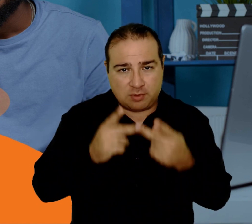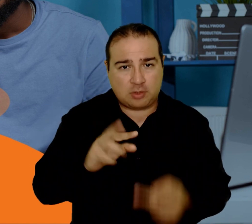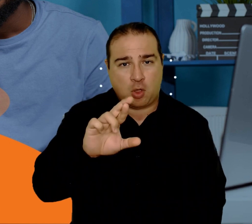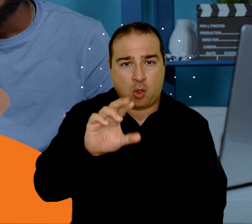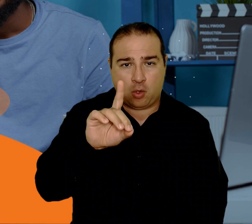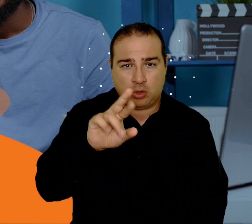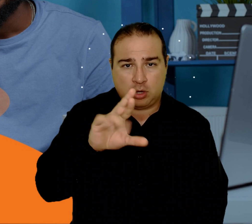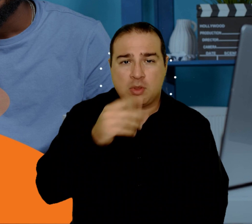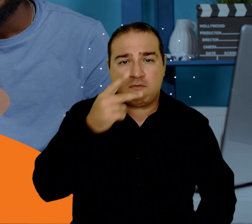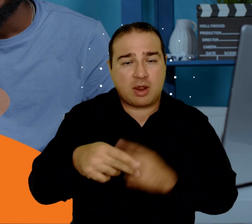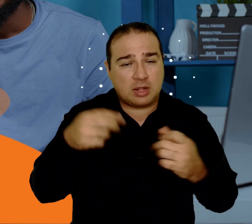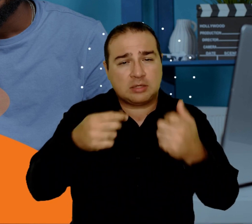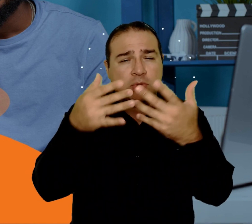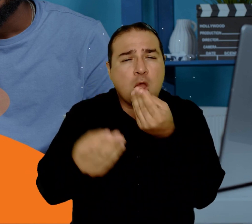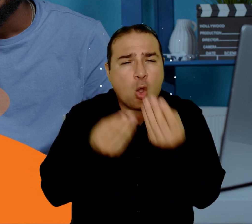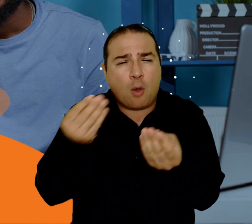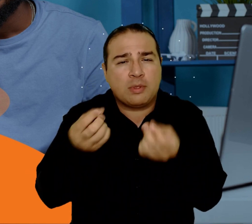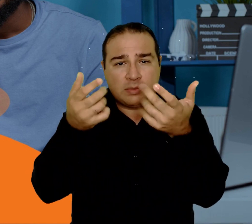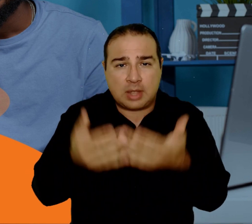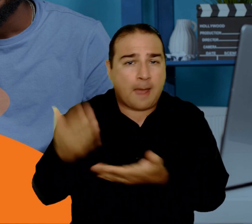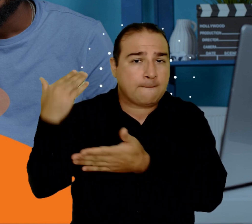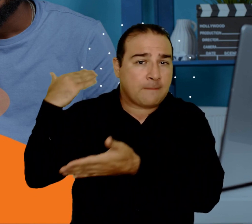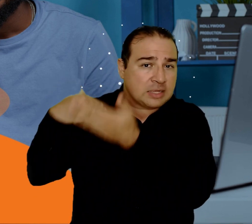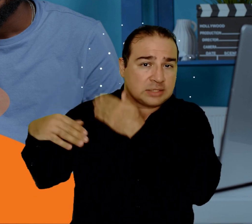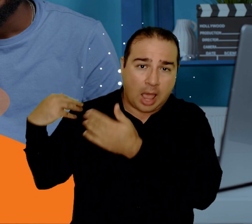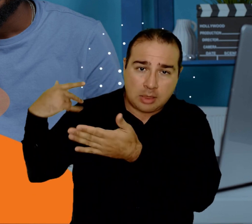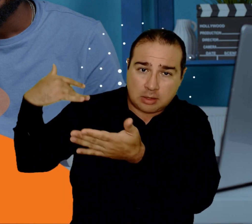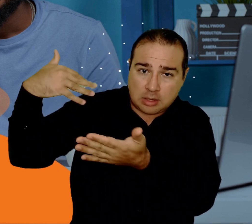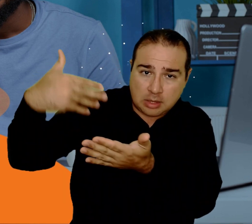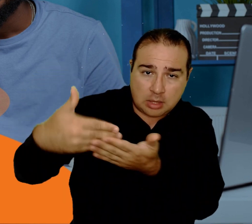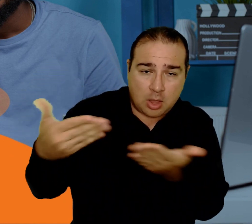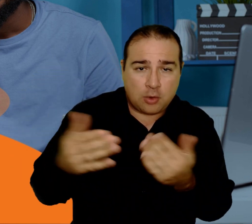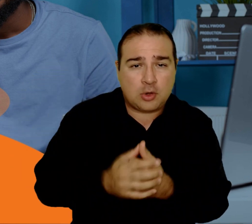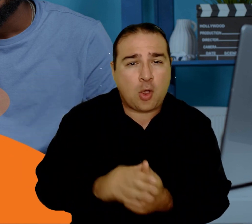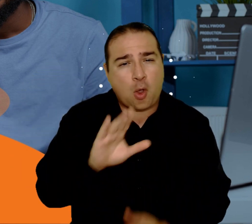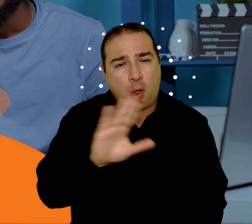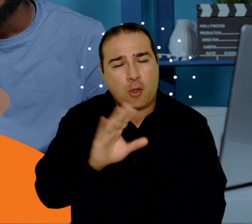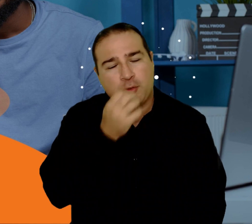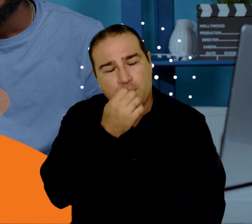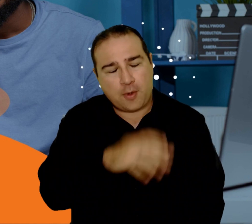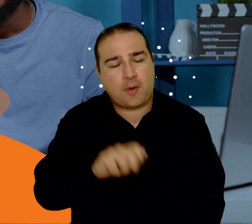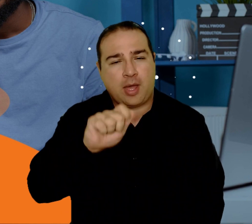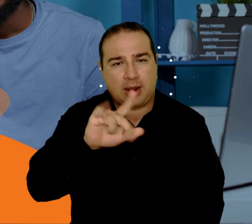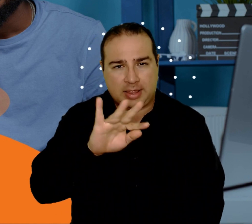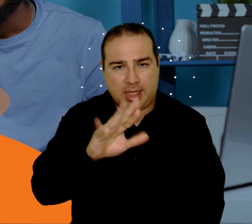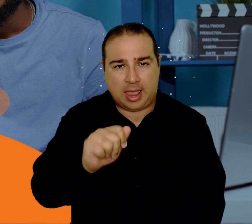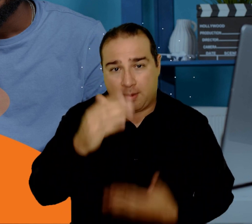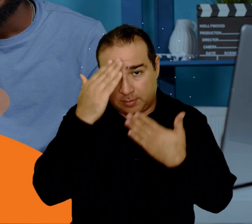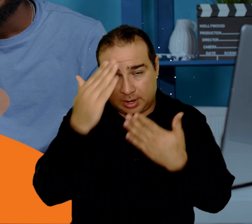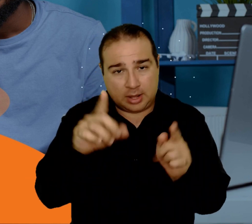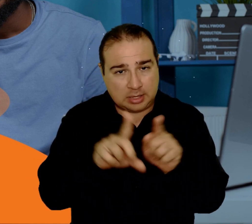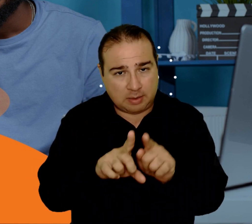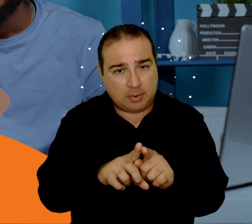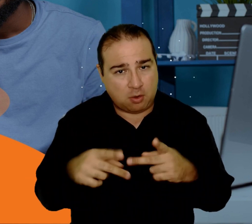Rodrigo. Você pode começar falando um pouco da sua trajetória. Olá, Letéia. Agradeço o convite